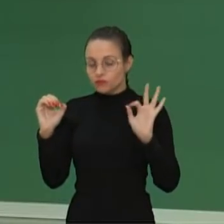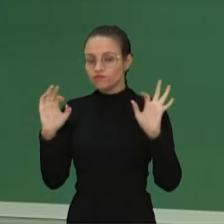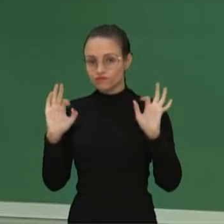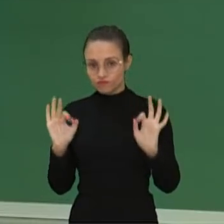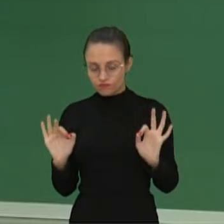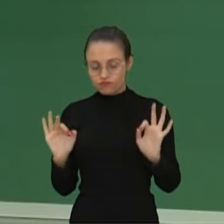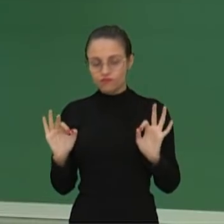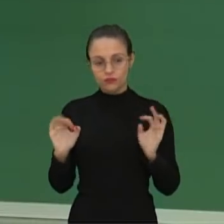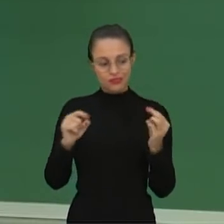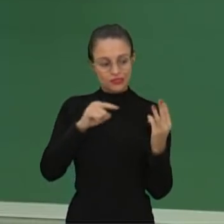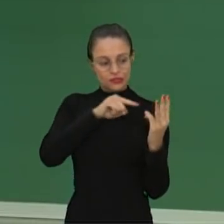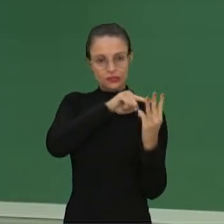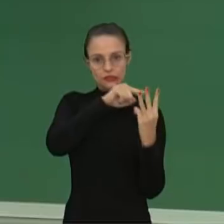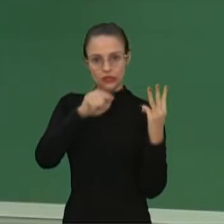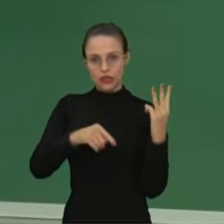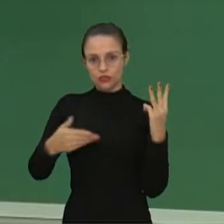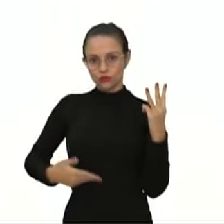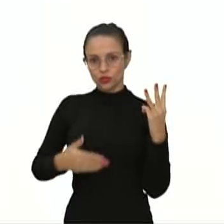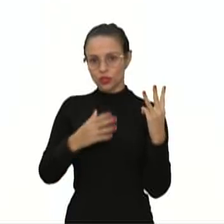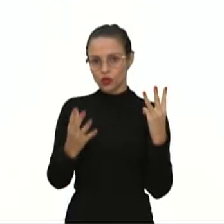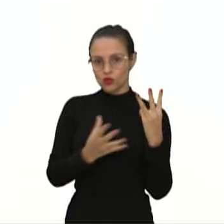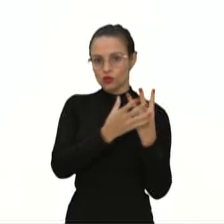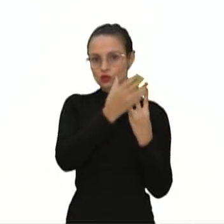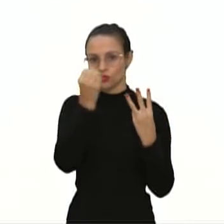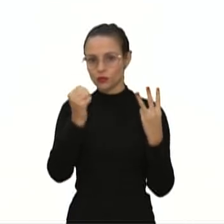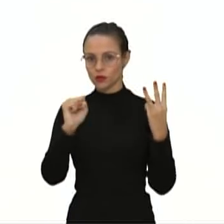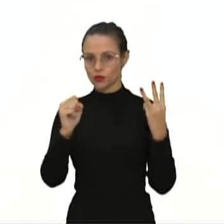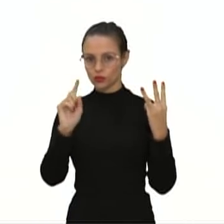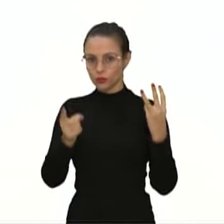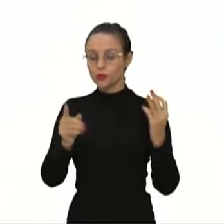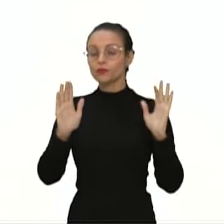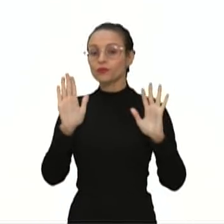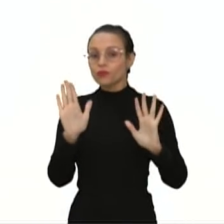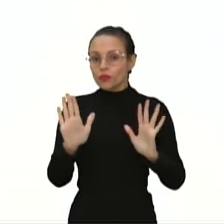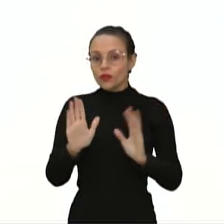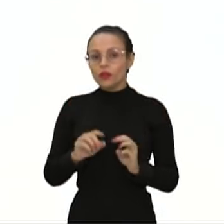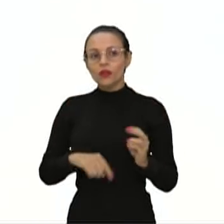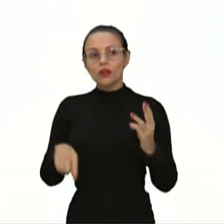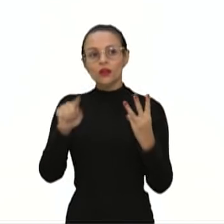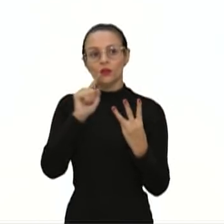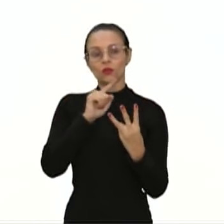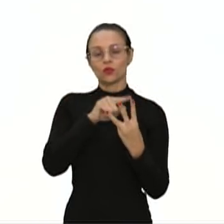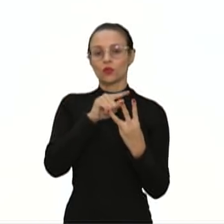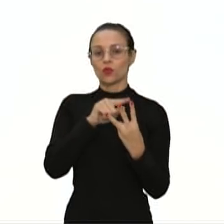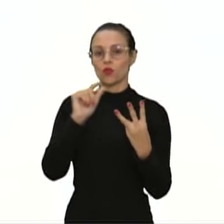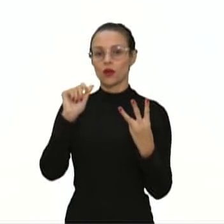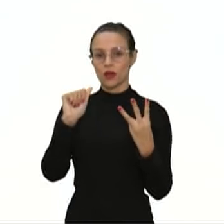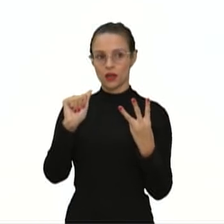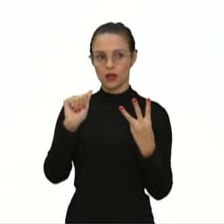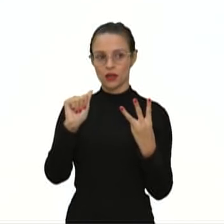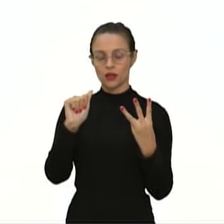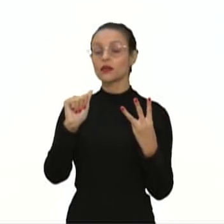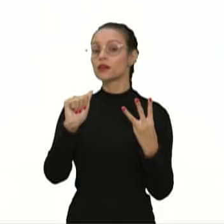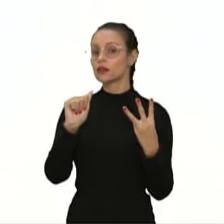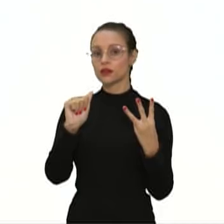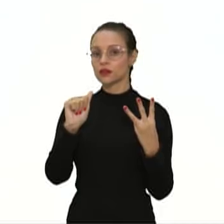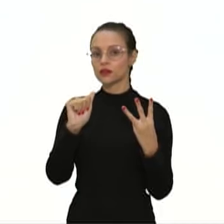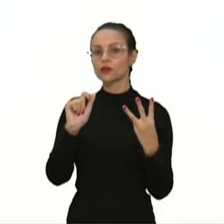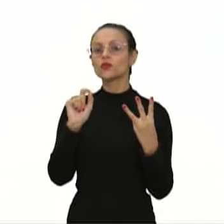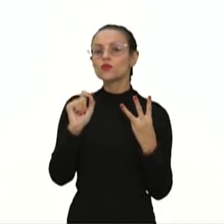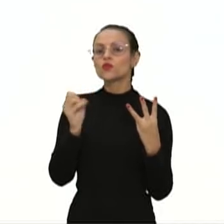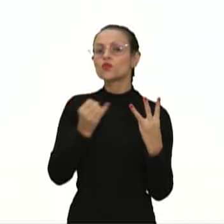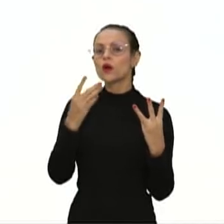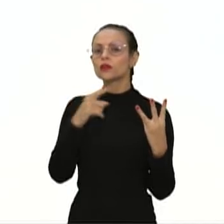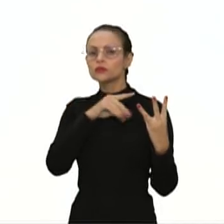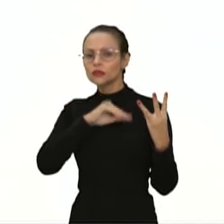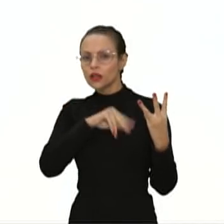certo? Então, 8.000 representa o 100%. O funcionário A vai representar quanto?